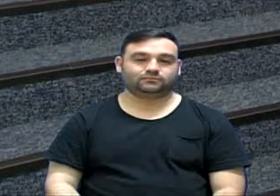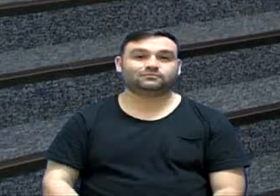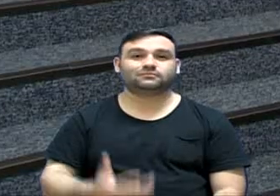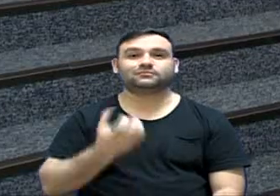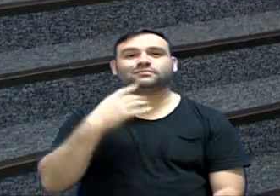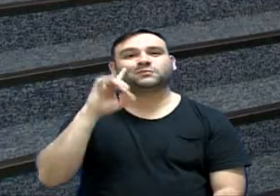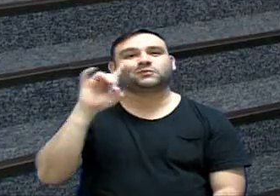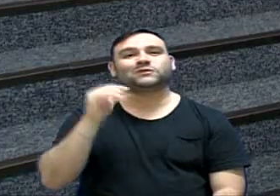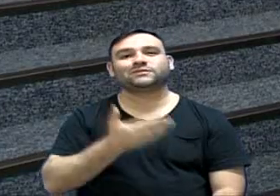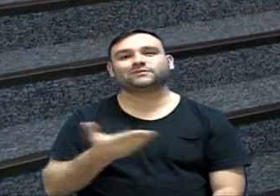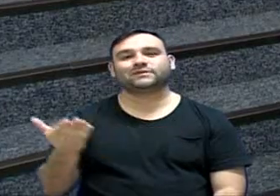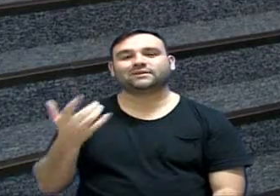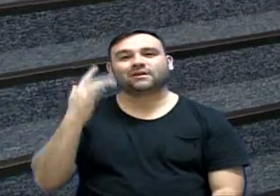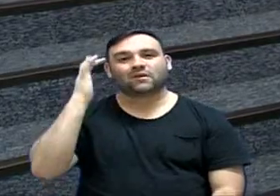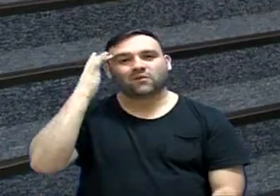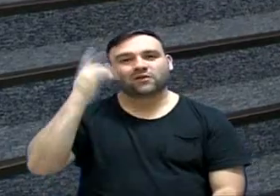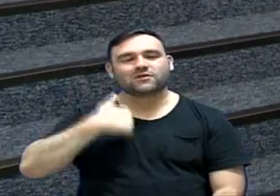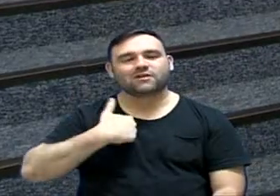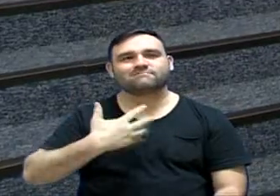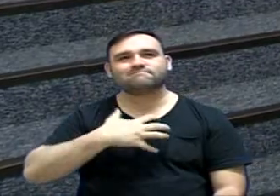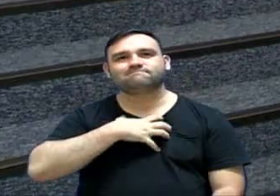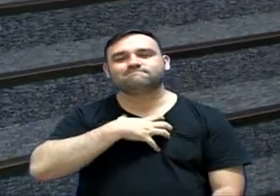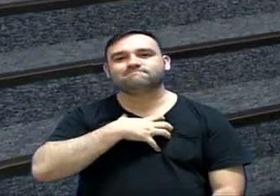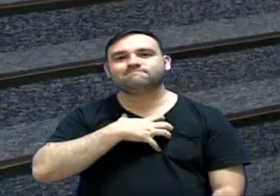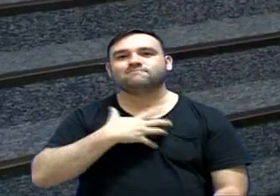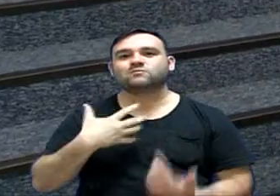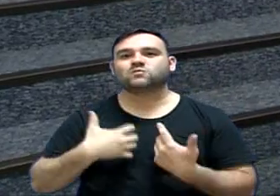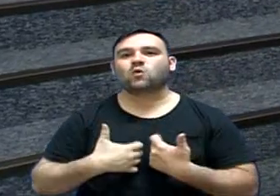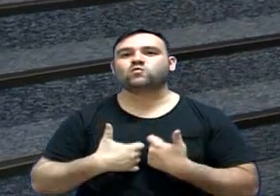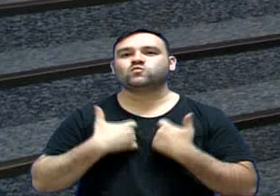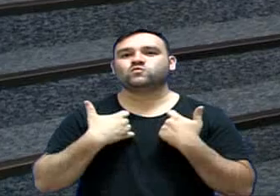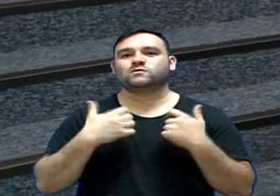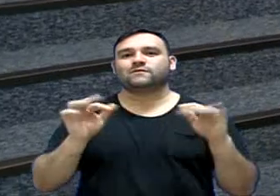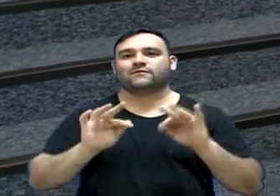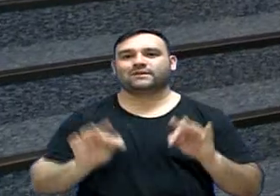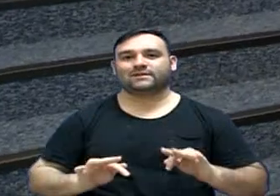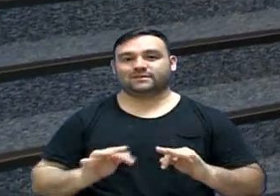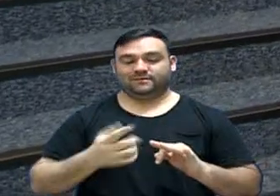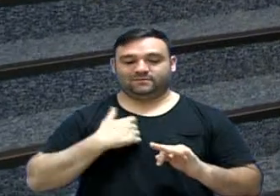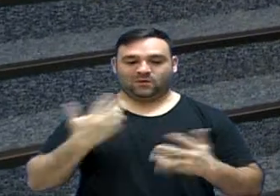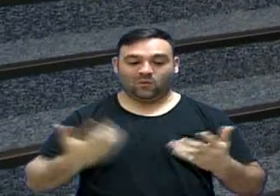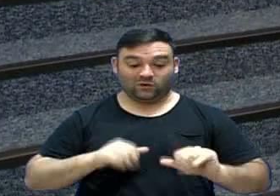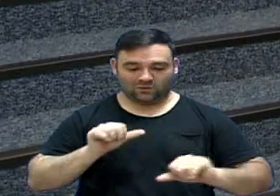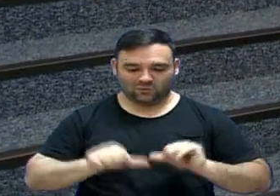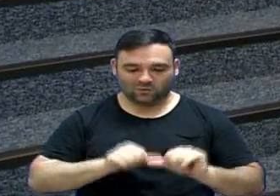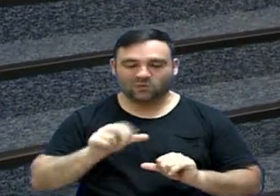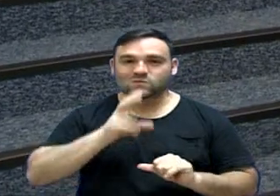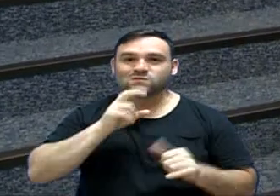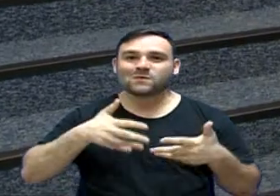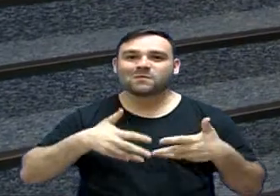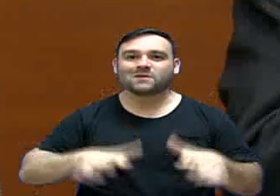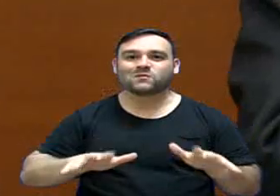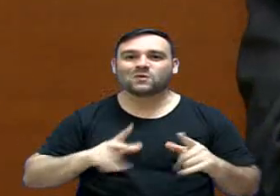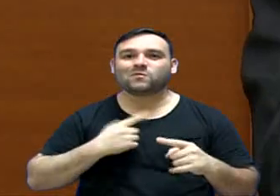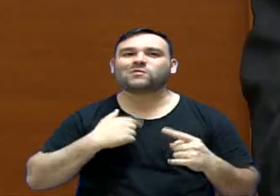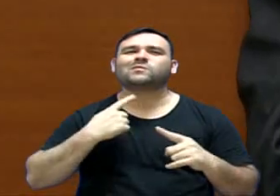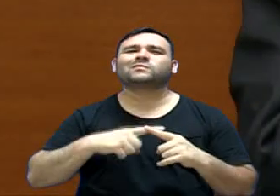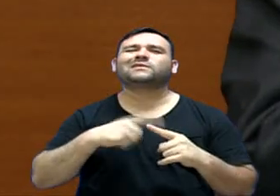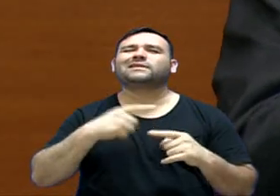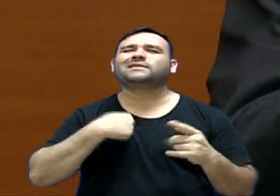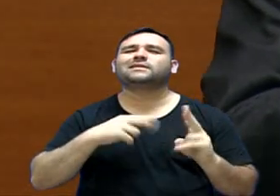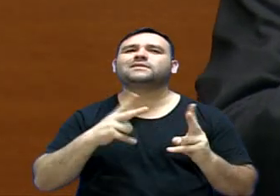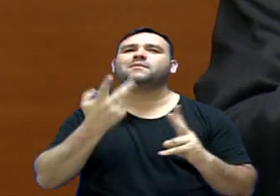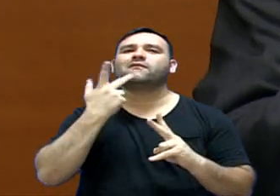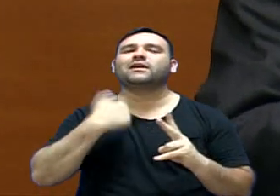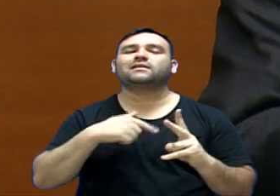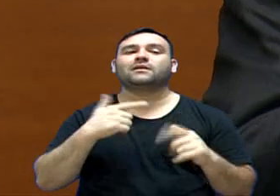Bom dia a todos. Acho que é com imenso orgulho que eu me torno sorocabano. Sempre conto isso, que